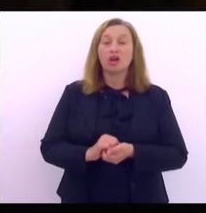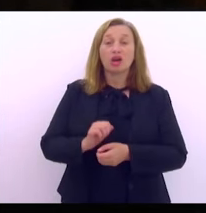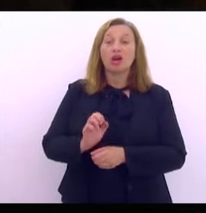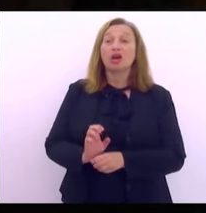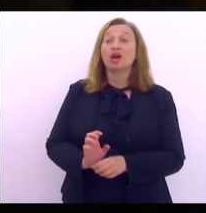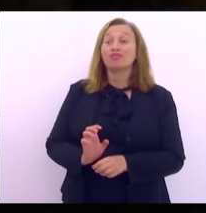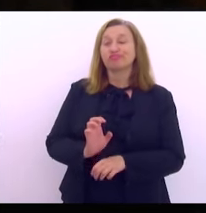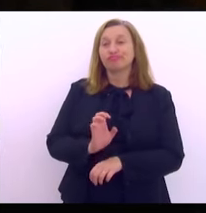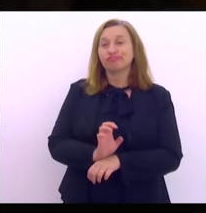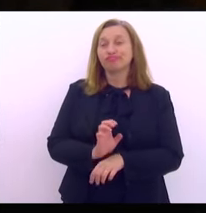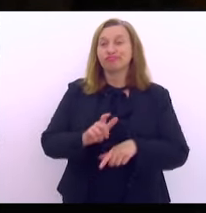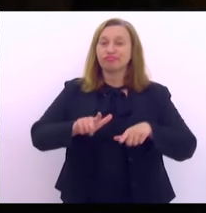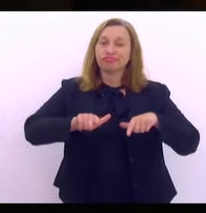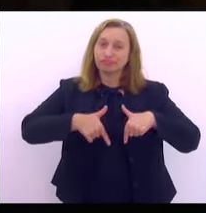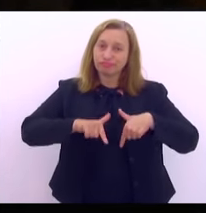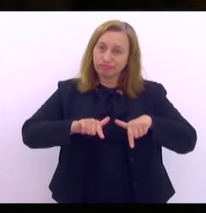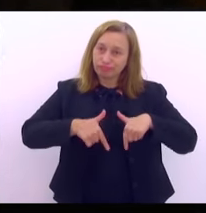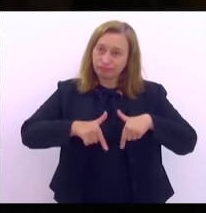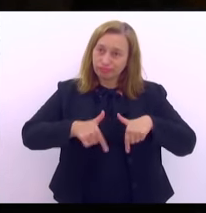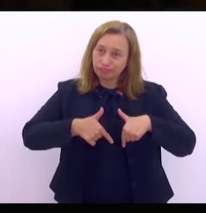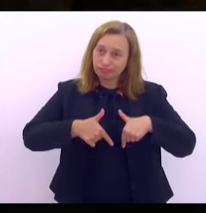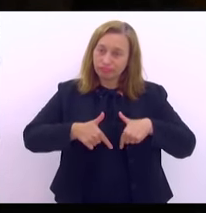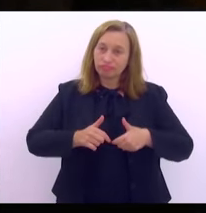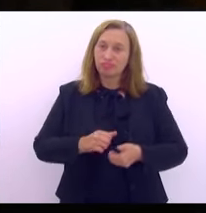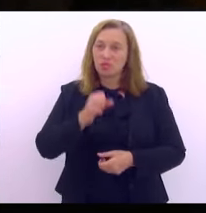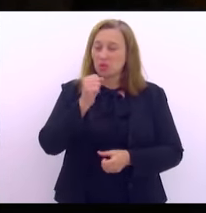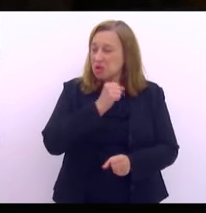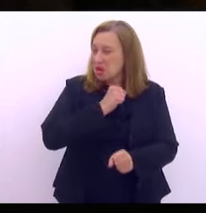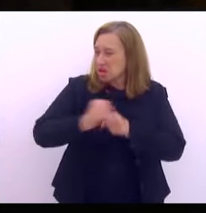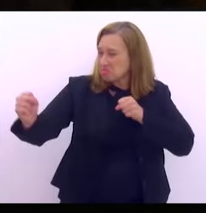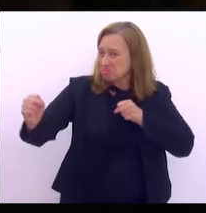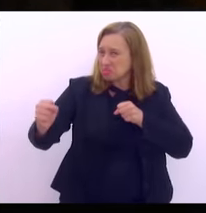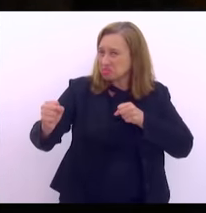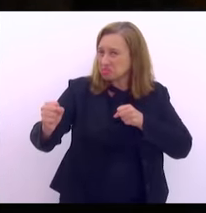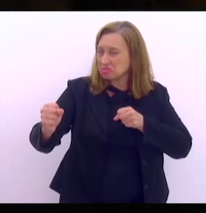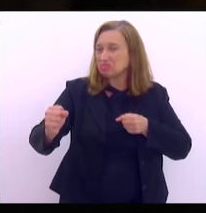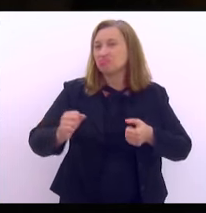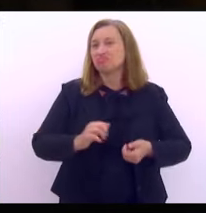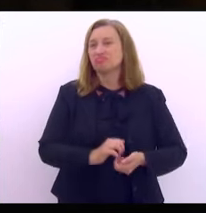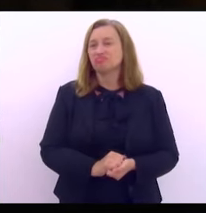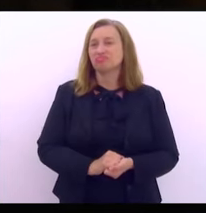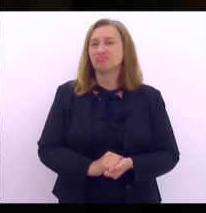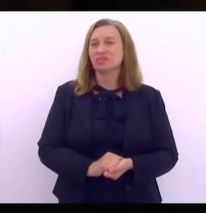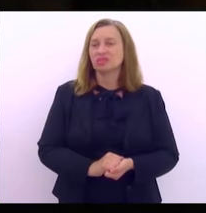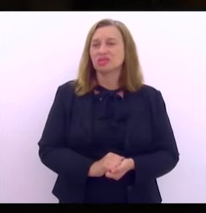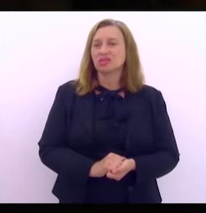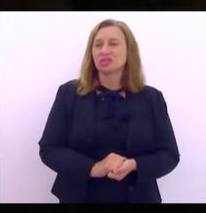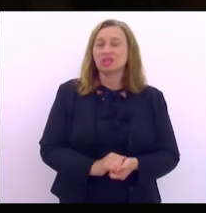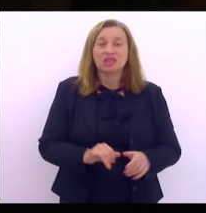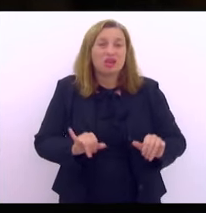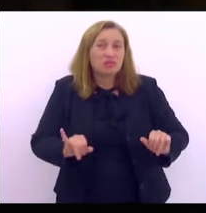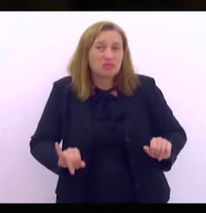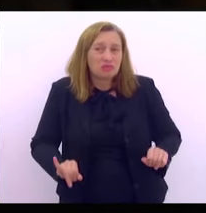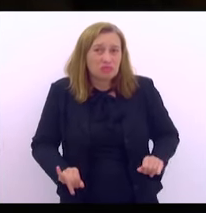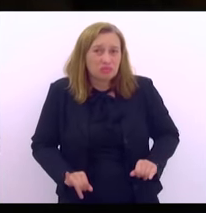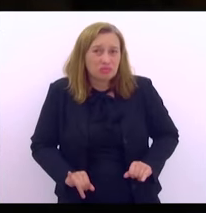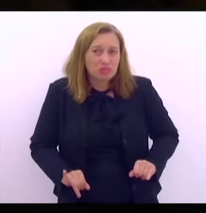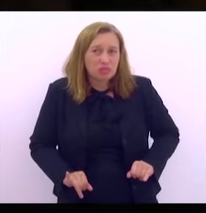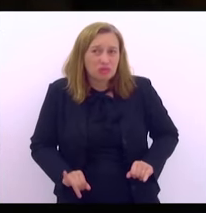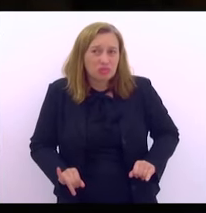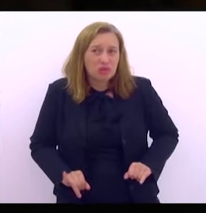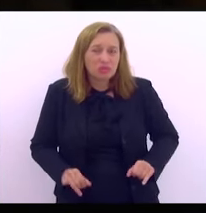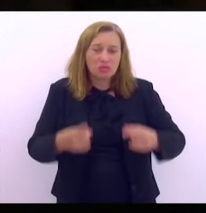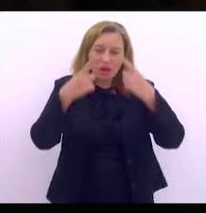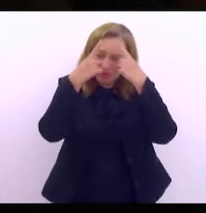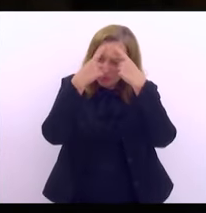Israel, e o meu repúdio total à agressão sofrida